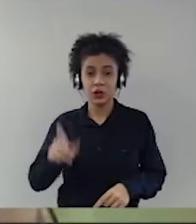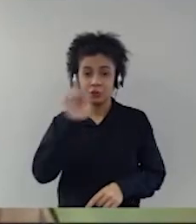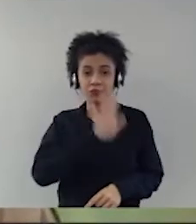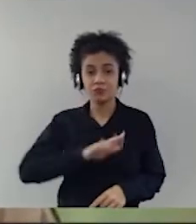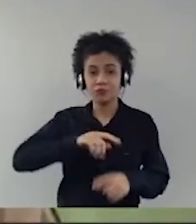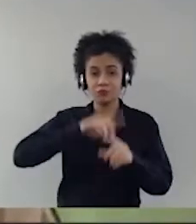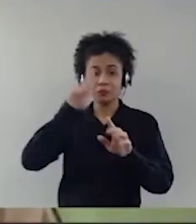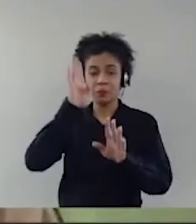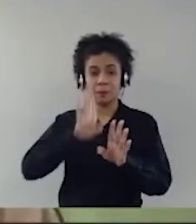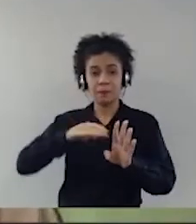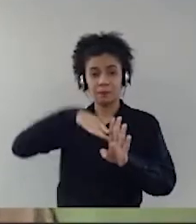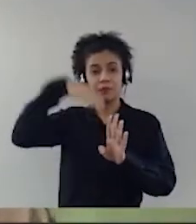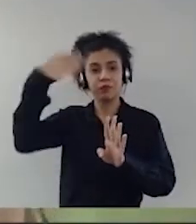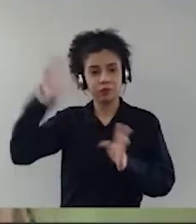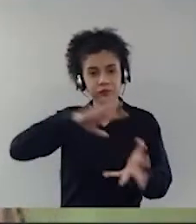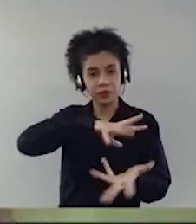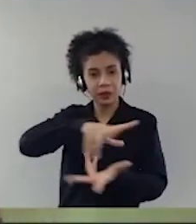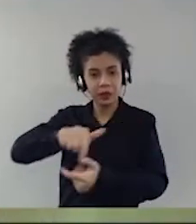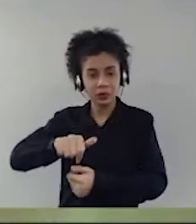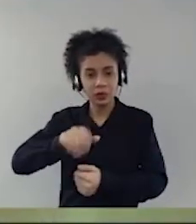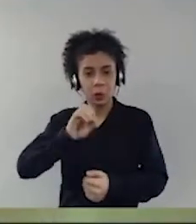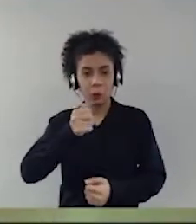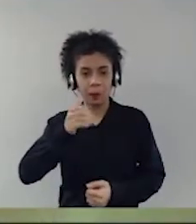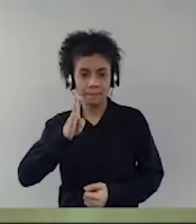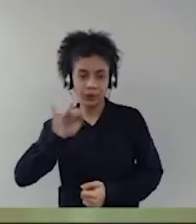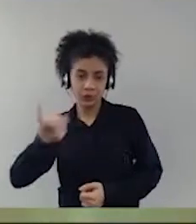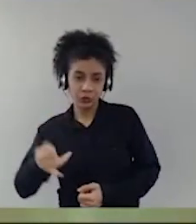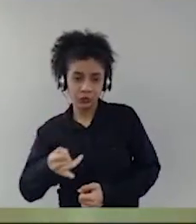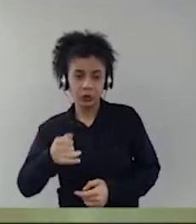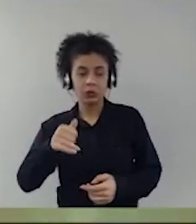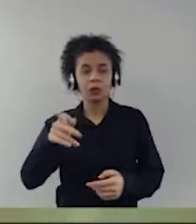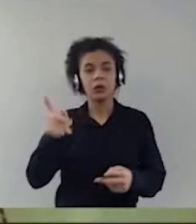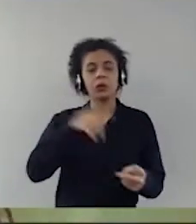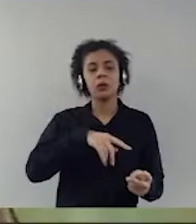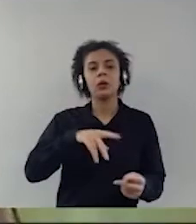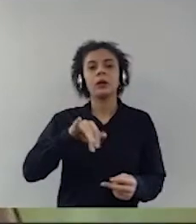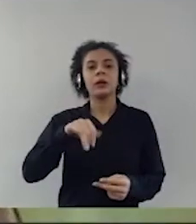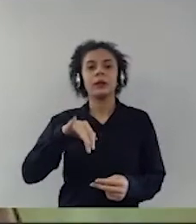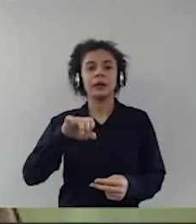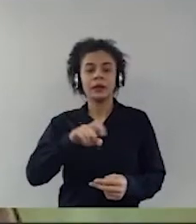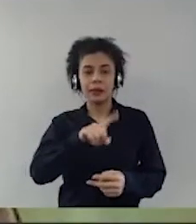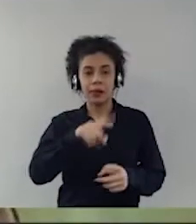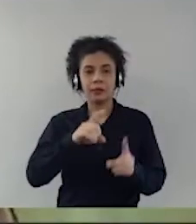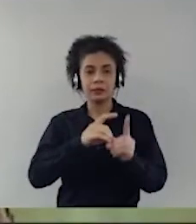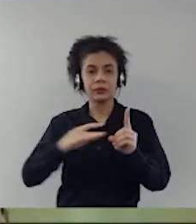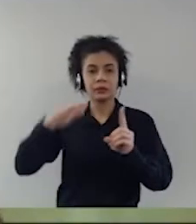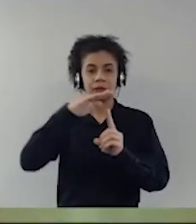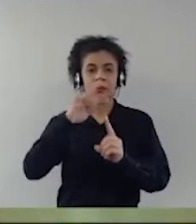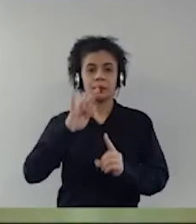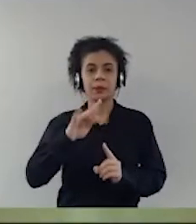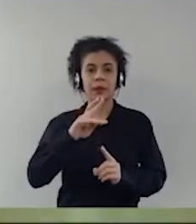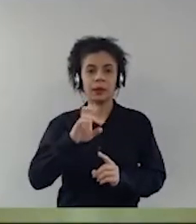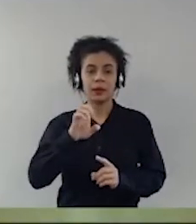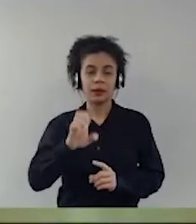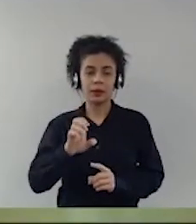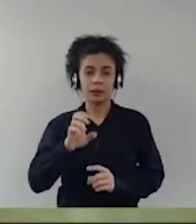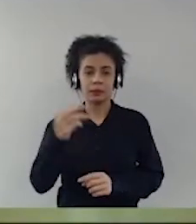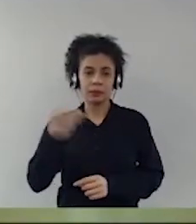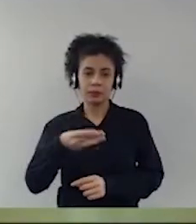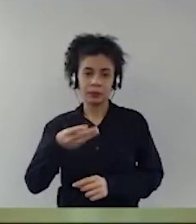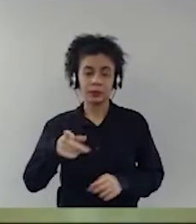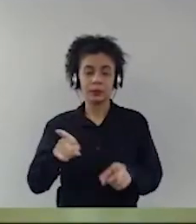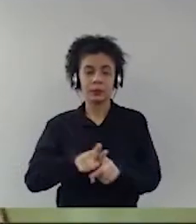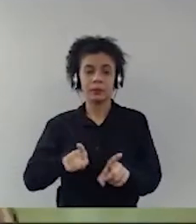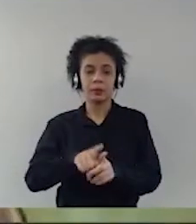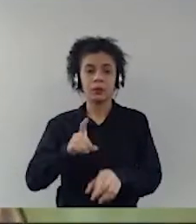da OAB-RJ, doutora Inês Virgínia Prado Soares, desembargadora do TRF3, e doutora